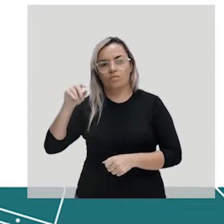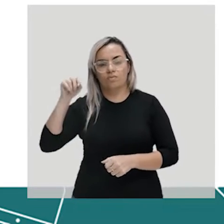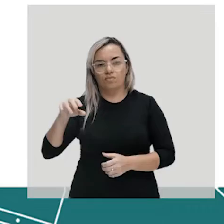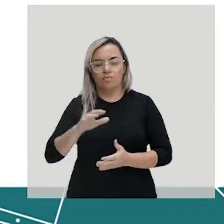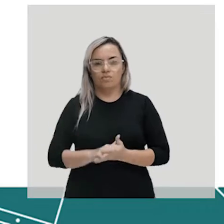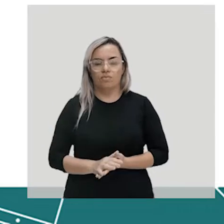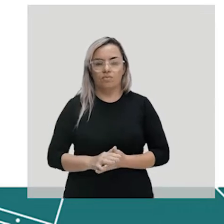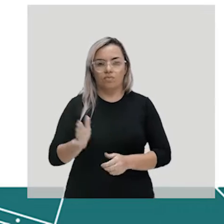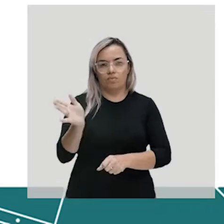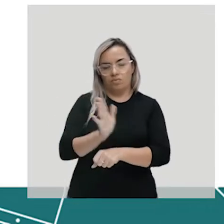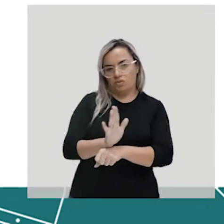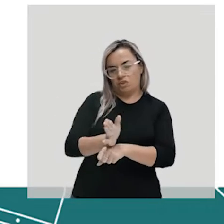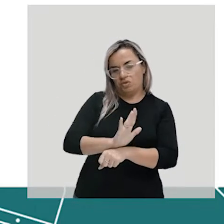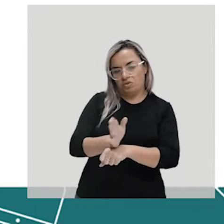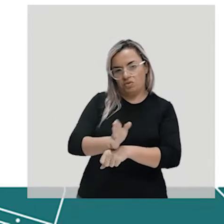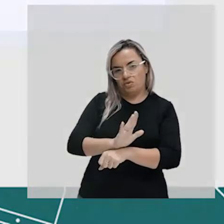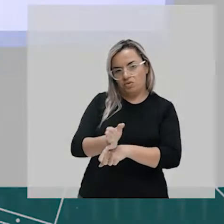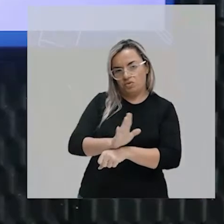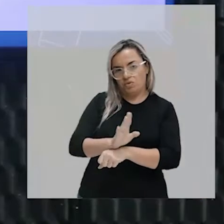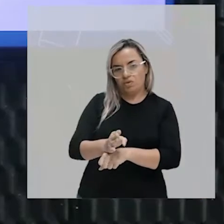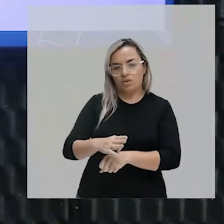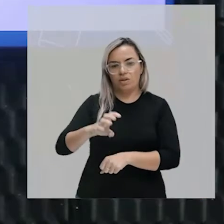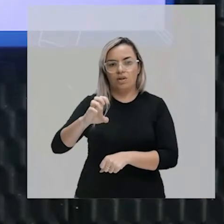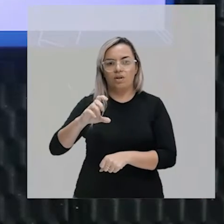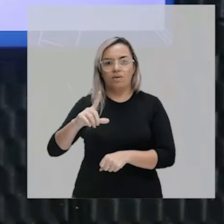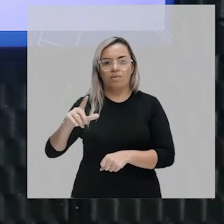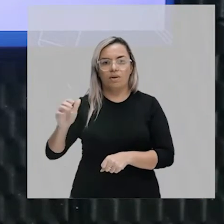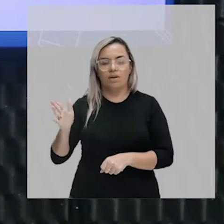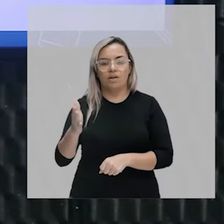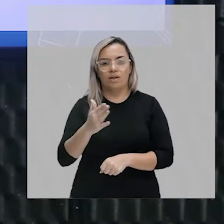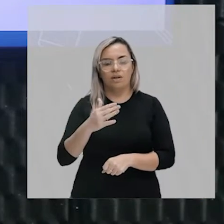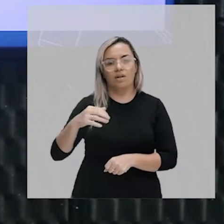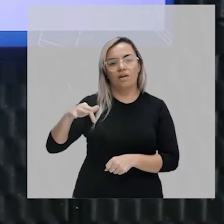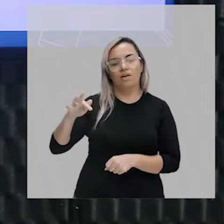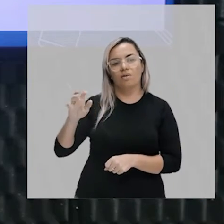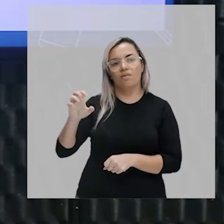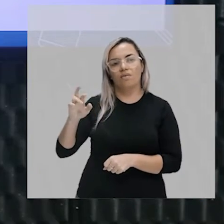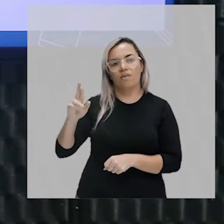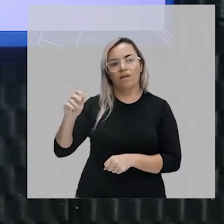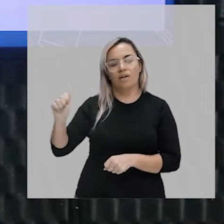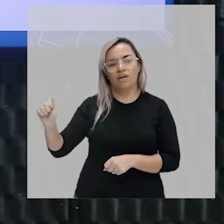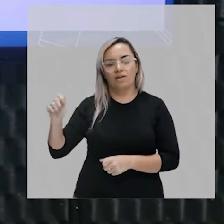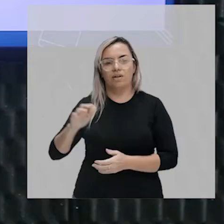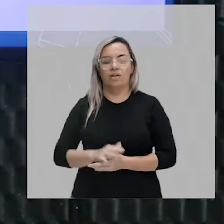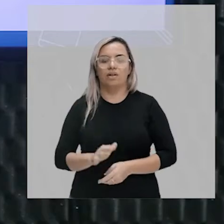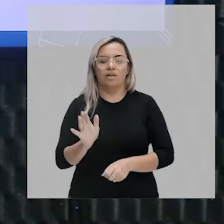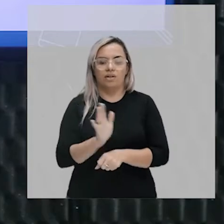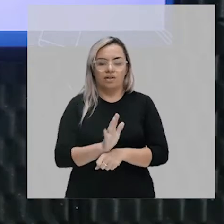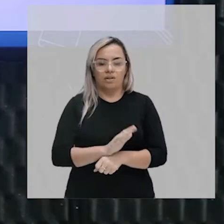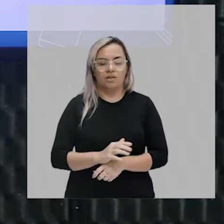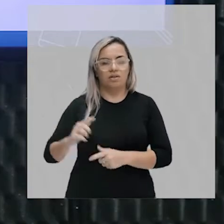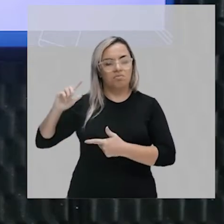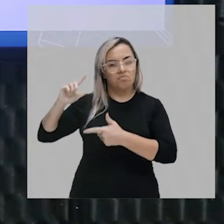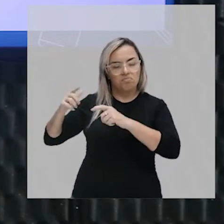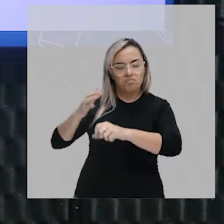referência filmes como a bela EA fera mostram esses momentos do chá então é algo bem tradicional